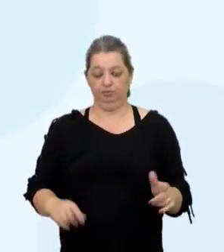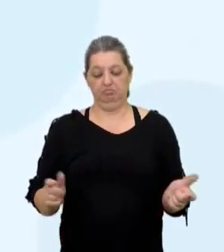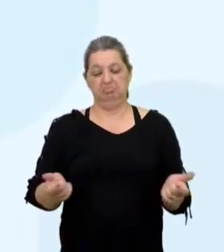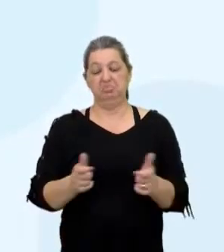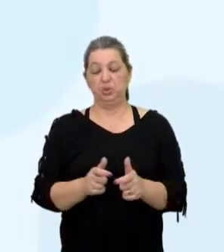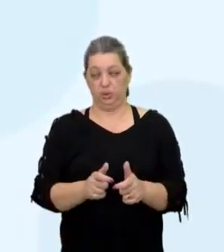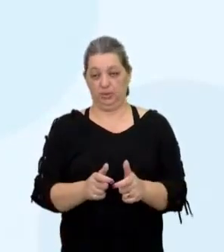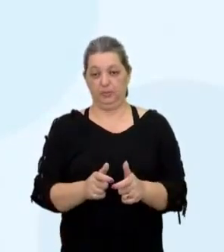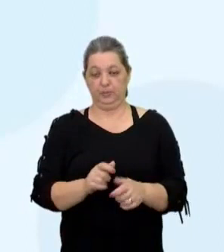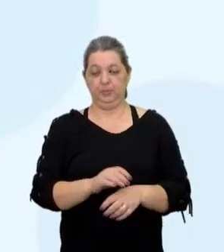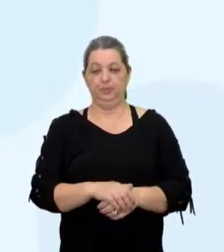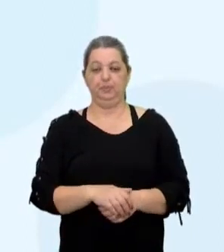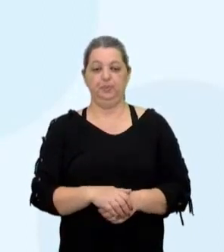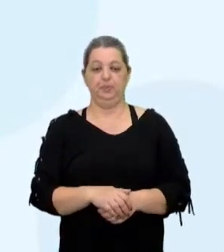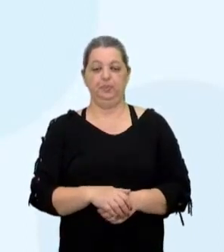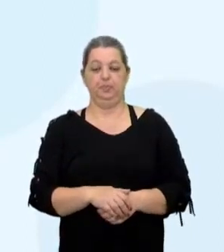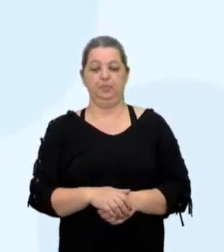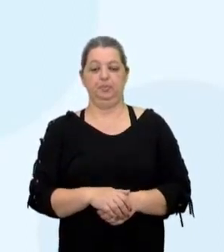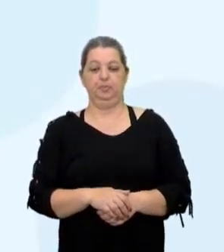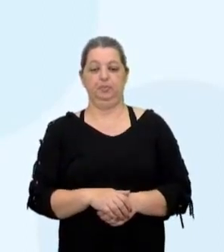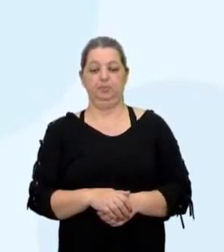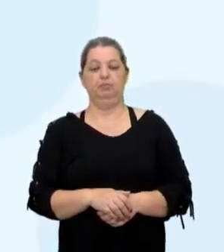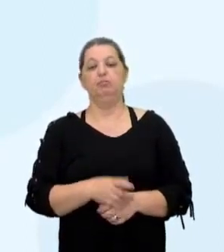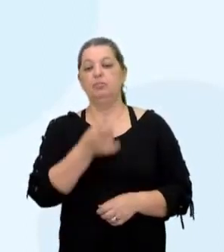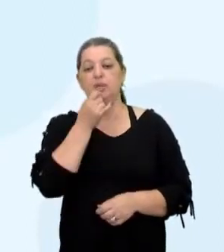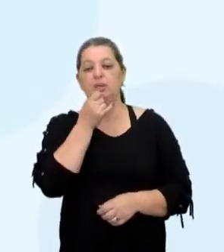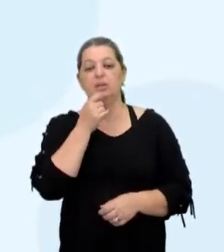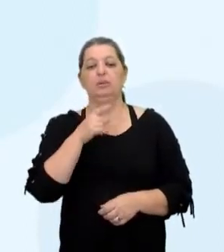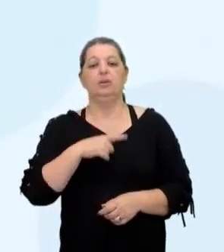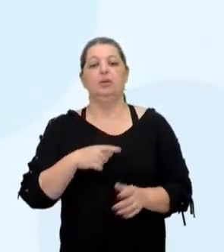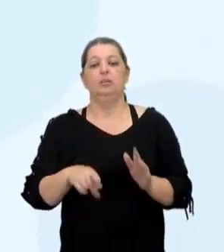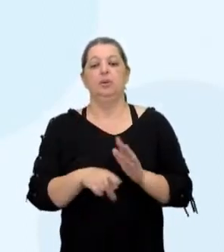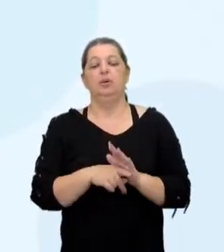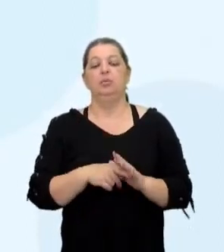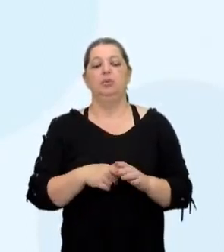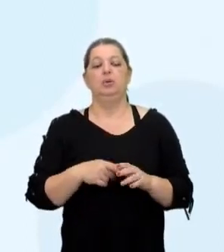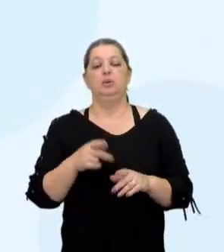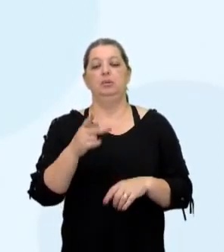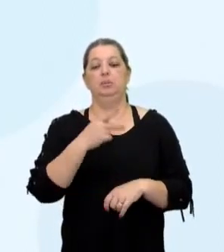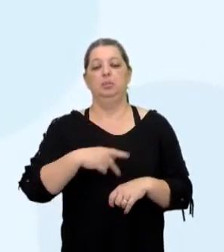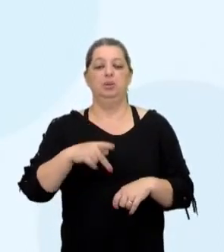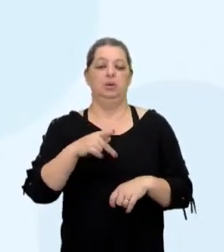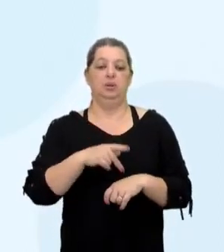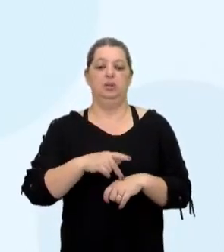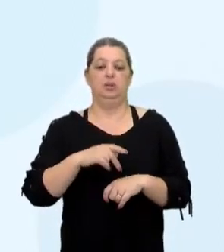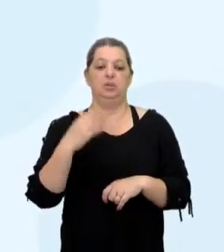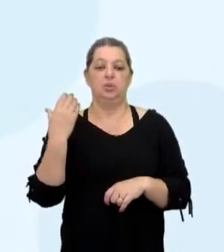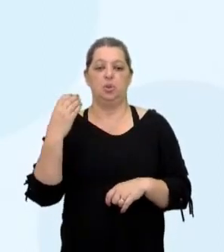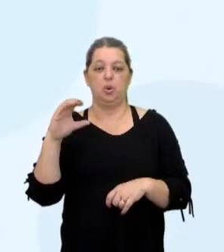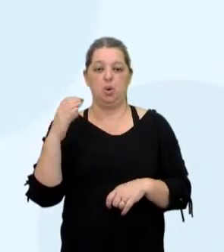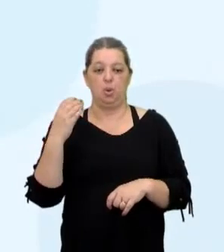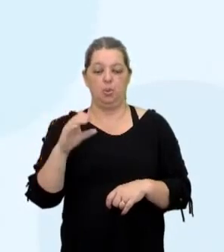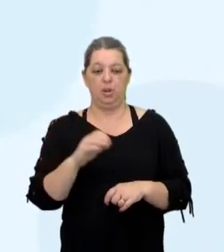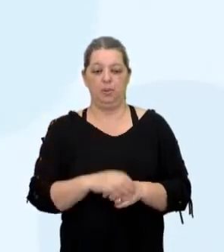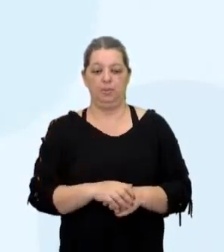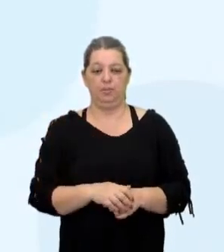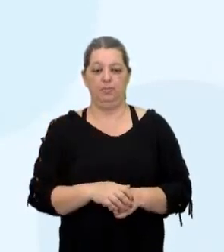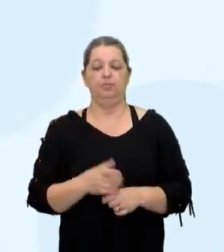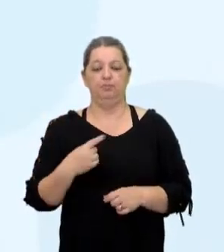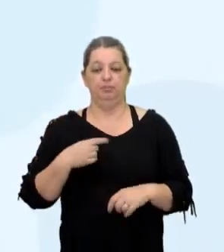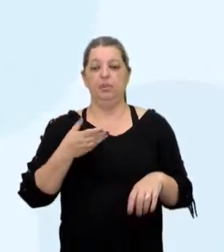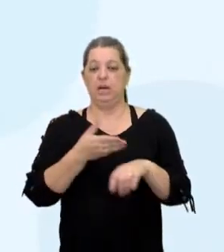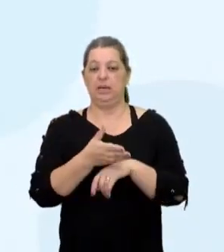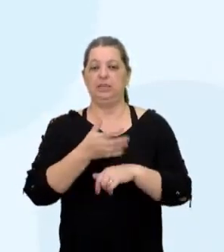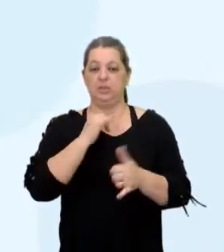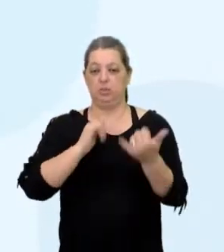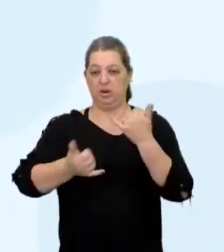tá certo? E aí a gente, que é o caso aí, por exemplo, da Colômbia, que mostra aí em vermelho. E aí nós temos o acesso à eletricidade, né? O